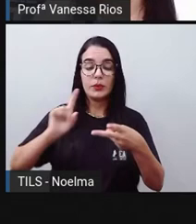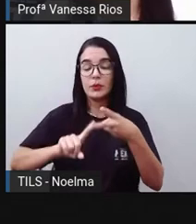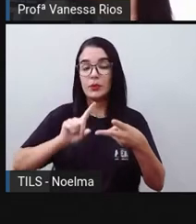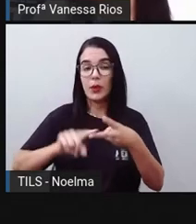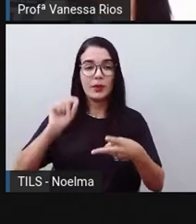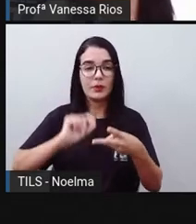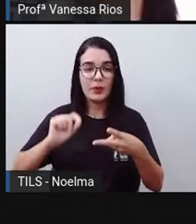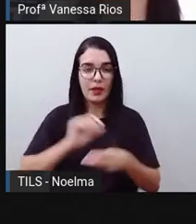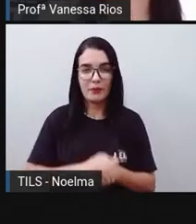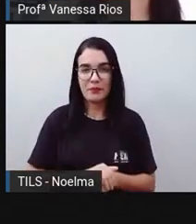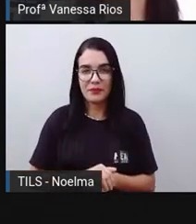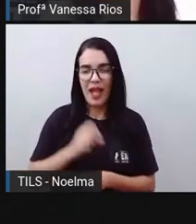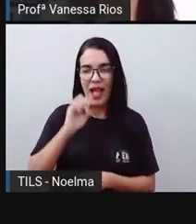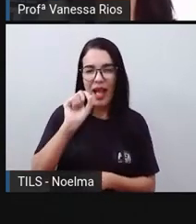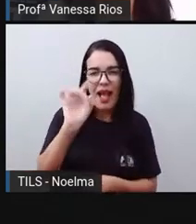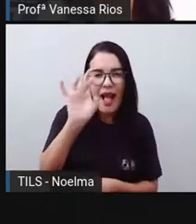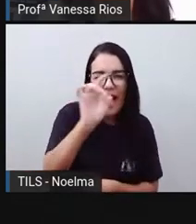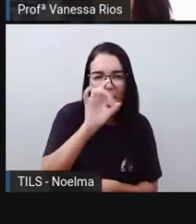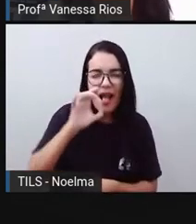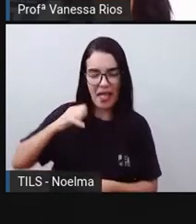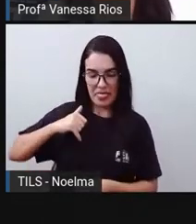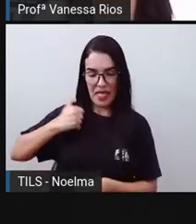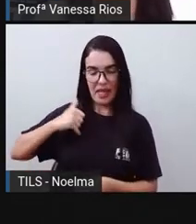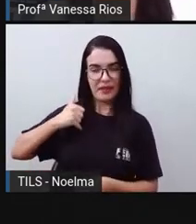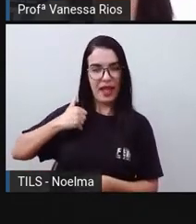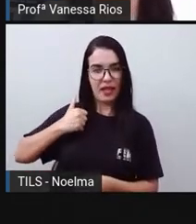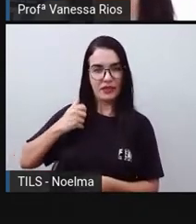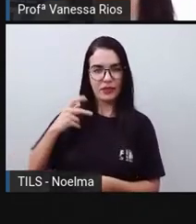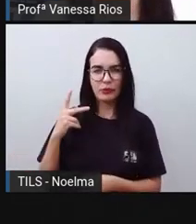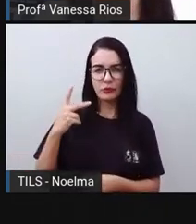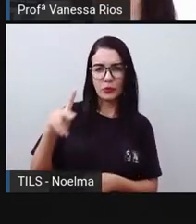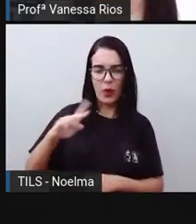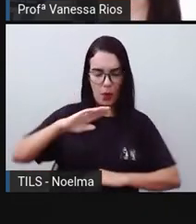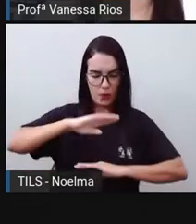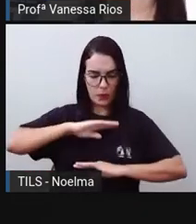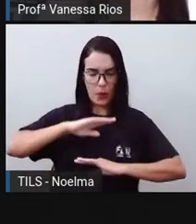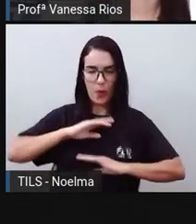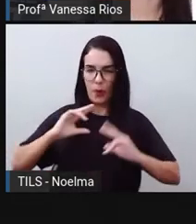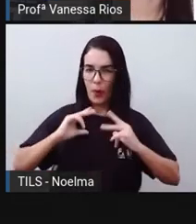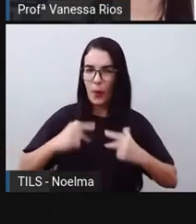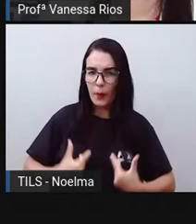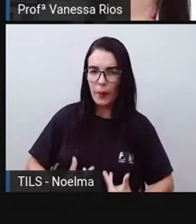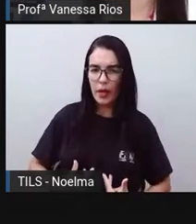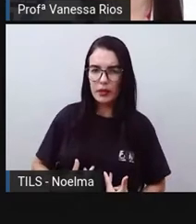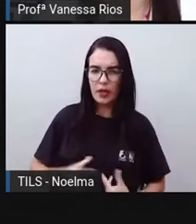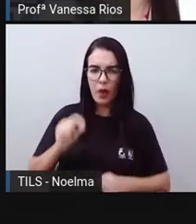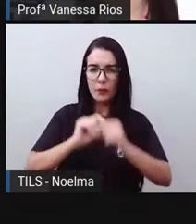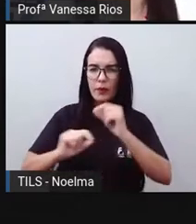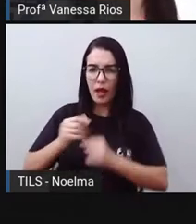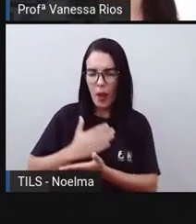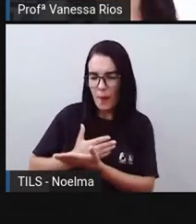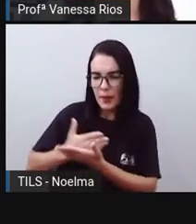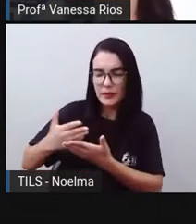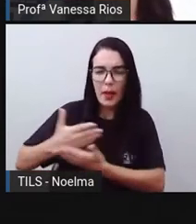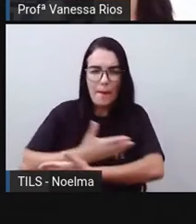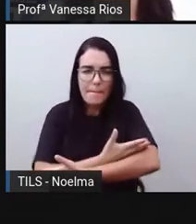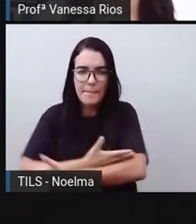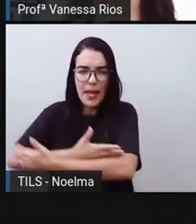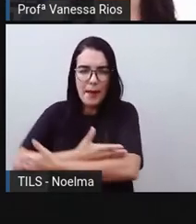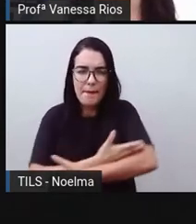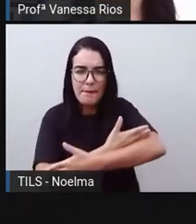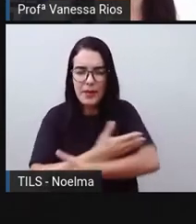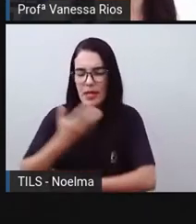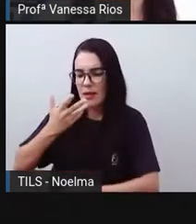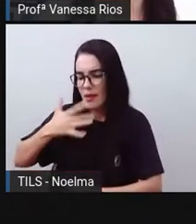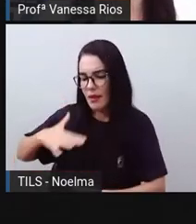cada idade, não é? Cada período de desenvolvimento do ser humano, desde ele bebê, né? O período todo da infância,